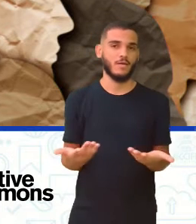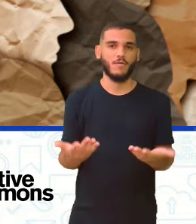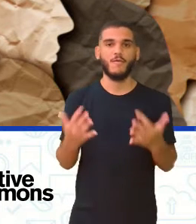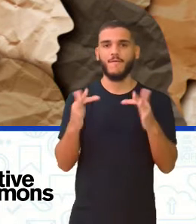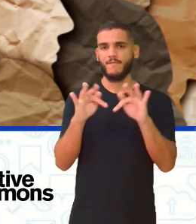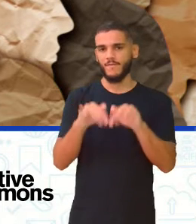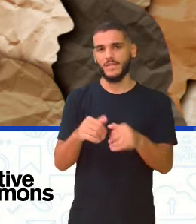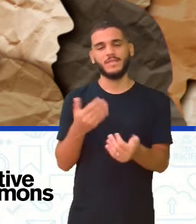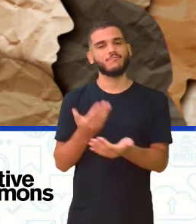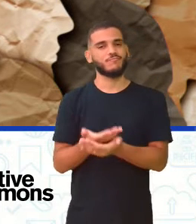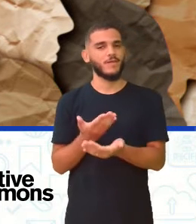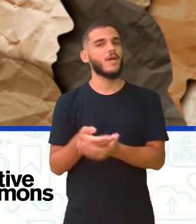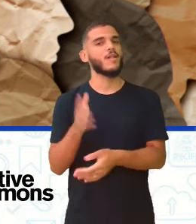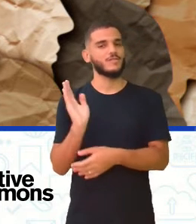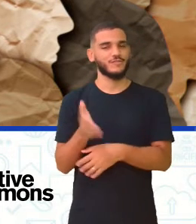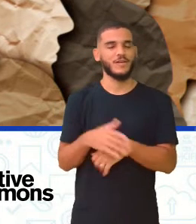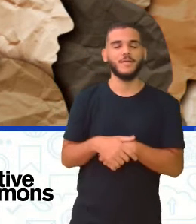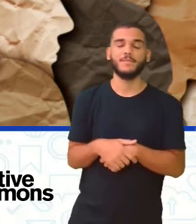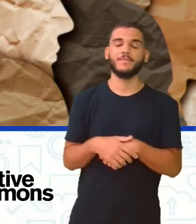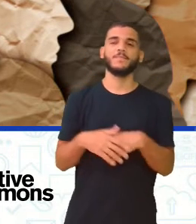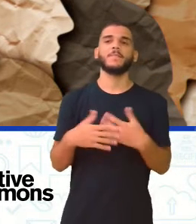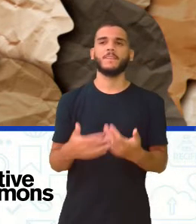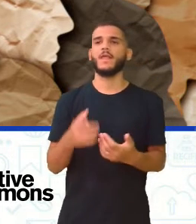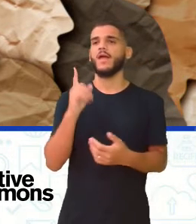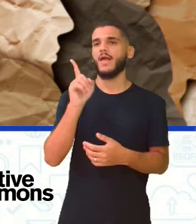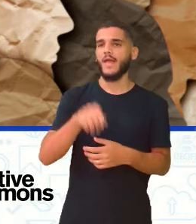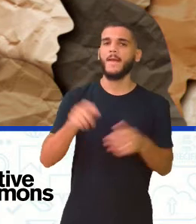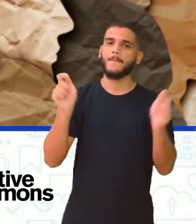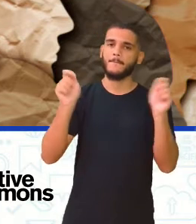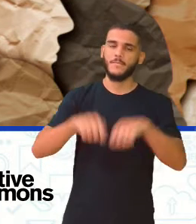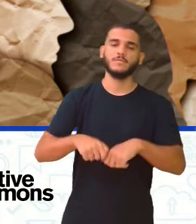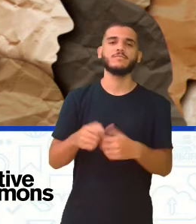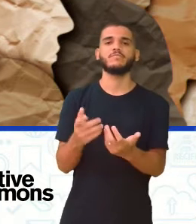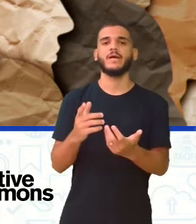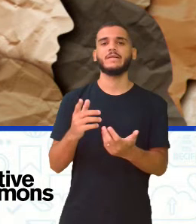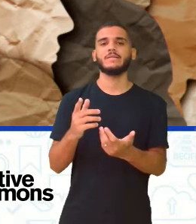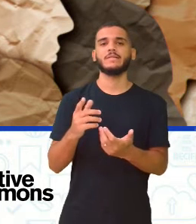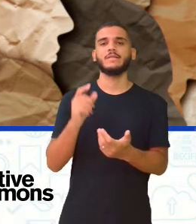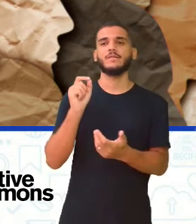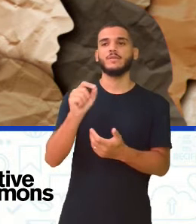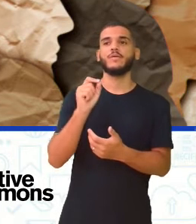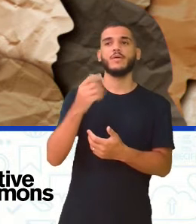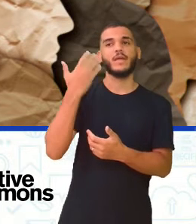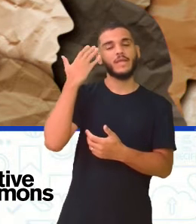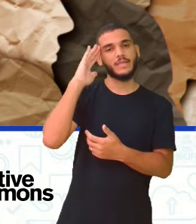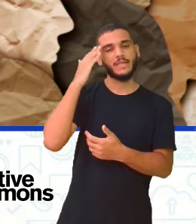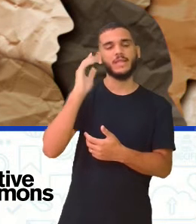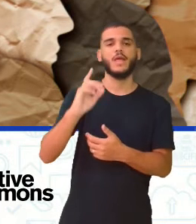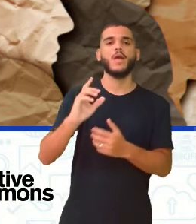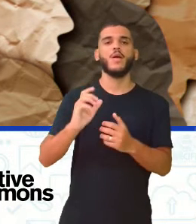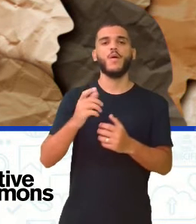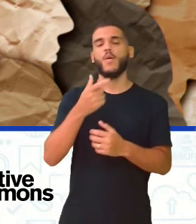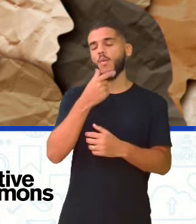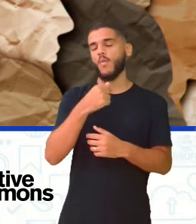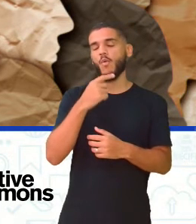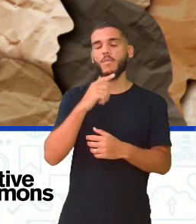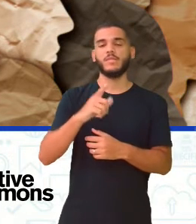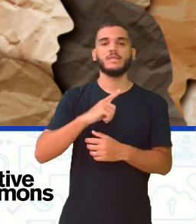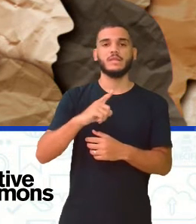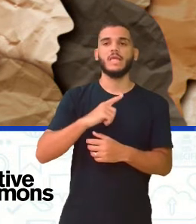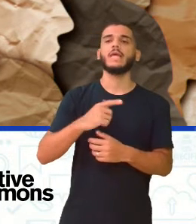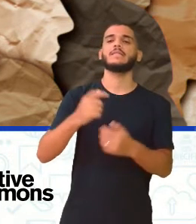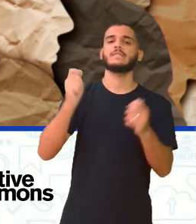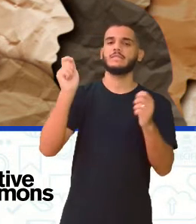tempo passa rápido, né? Logo é possível concluir que o ser humano detém um grande poder em suas mãos.